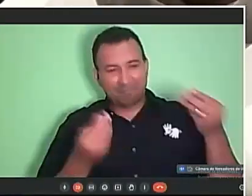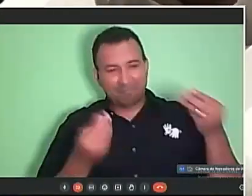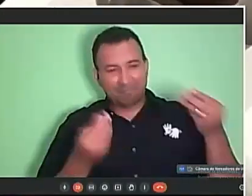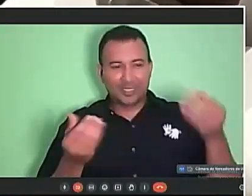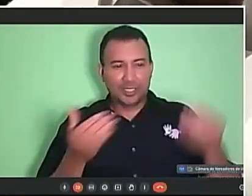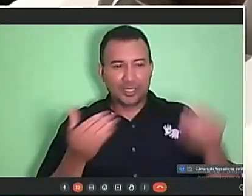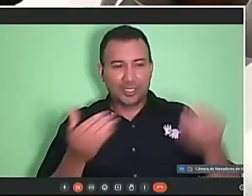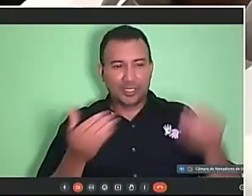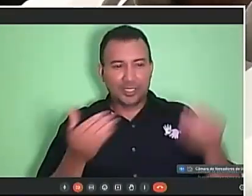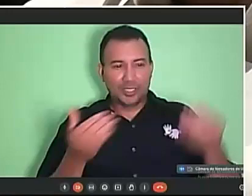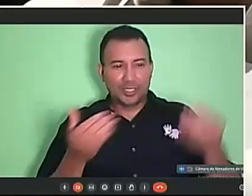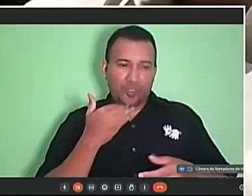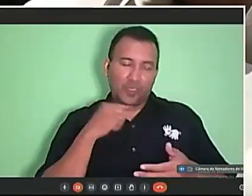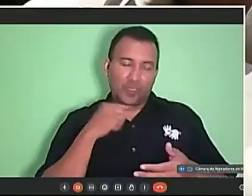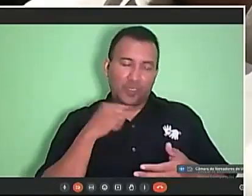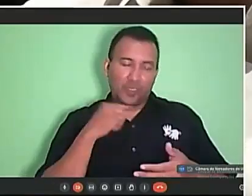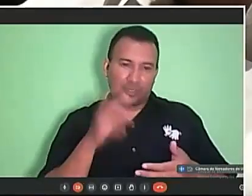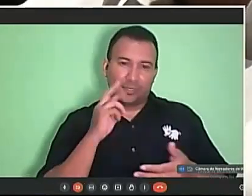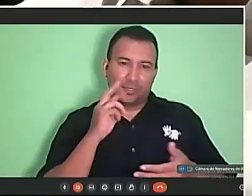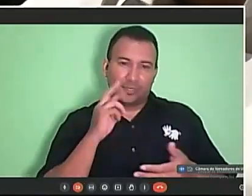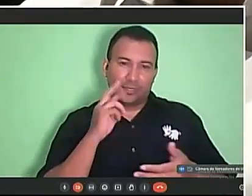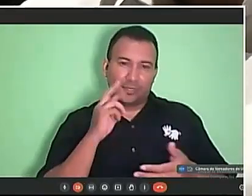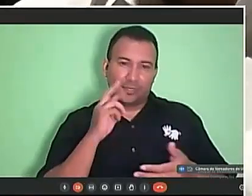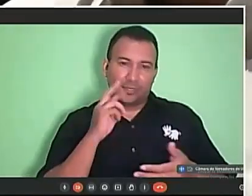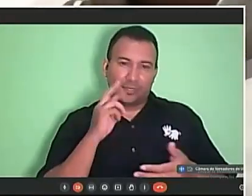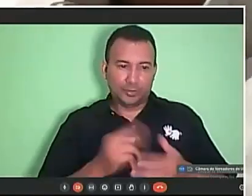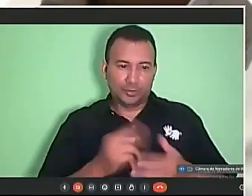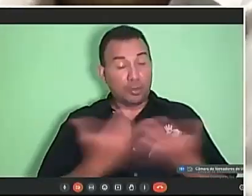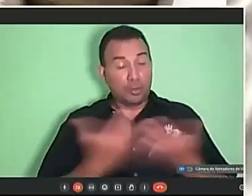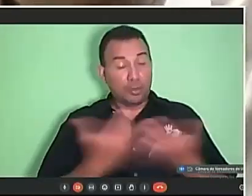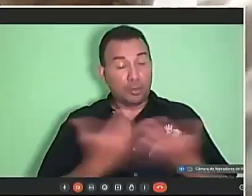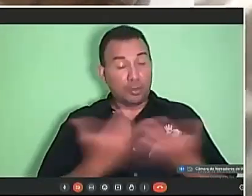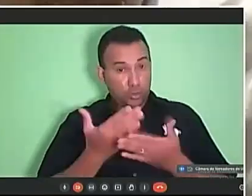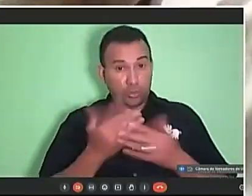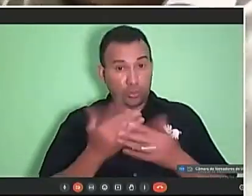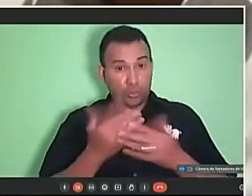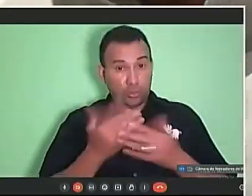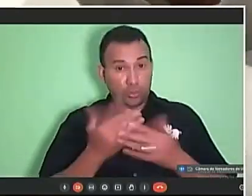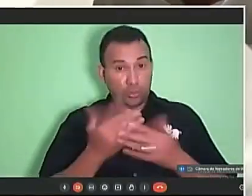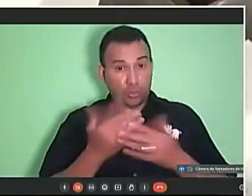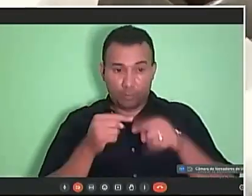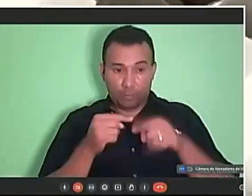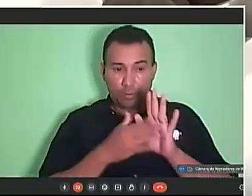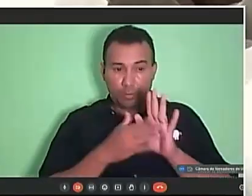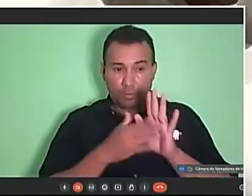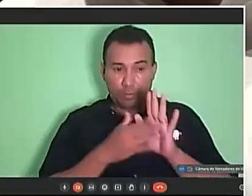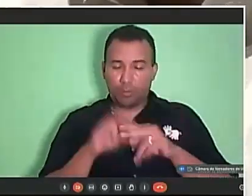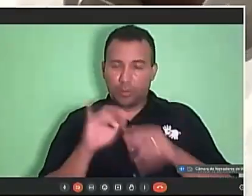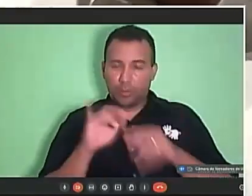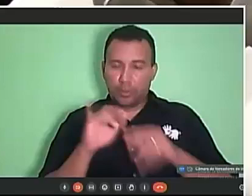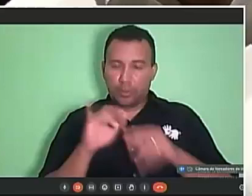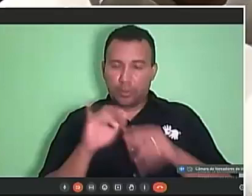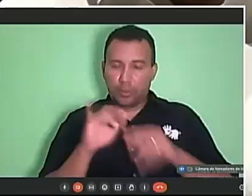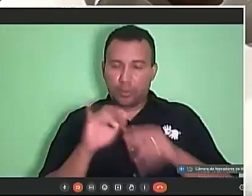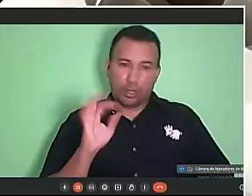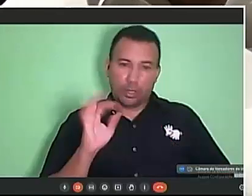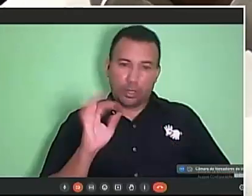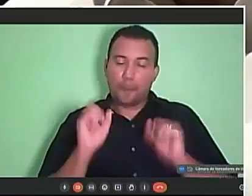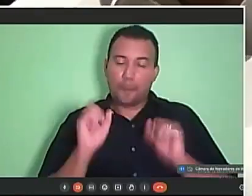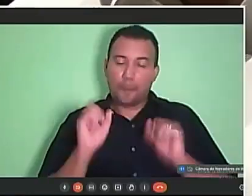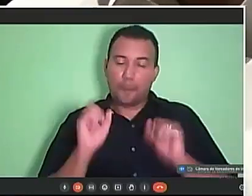para isso, e os estudos que serão propostos pelo IAT, talvez, num futuro,